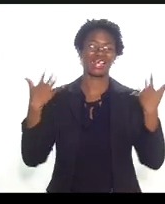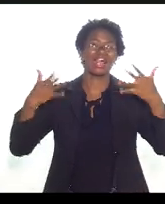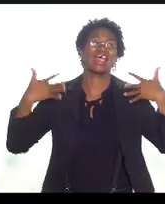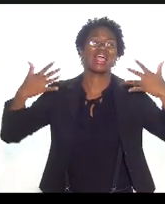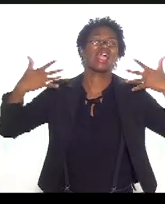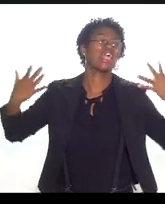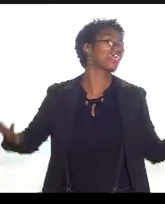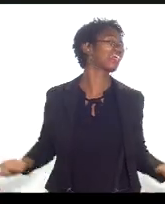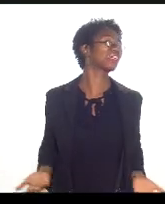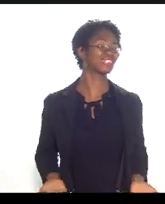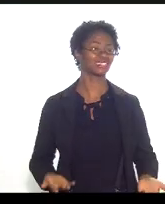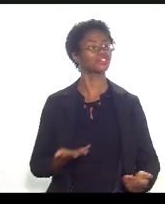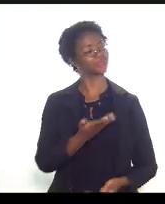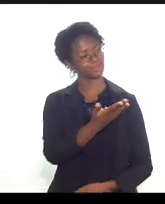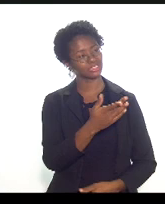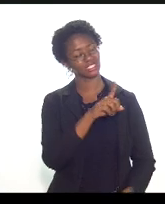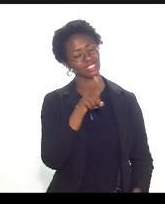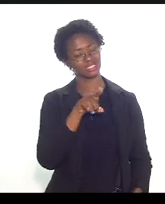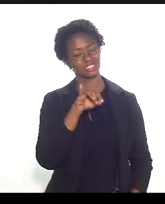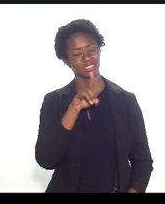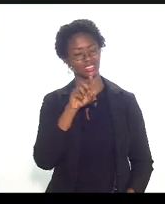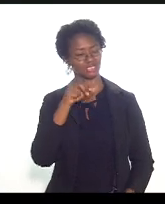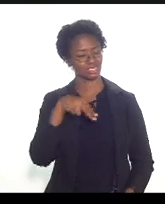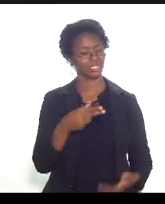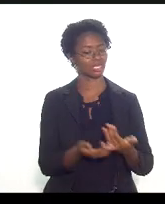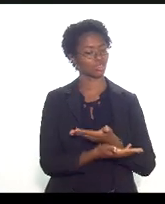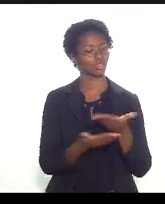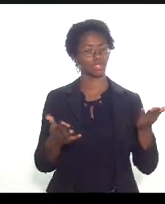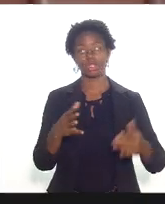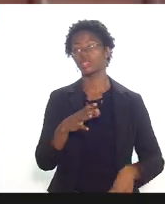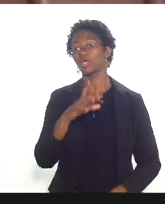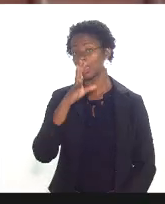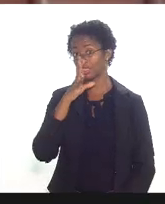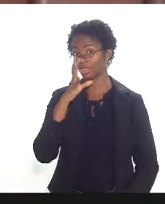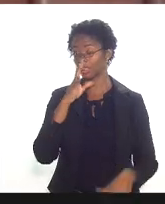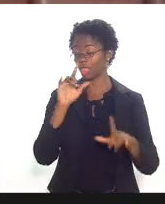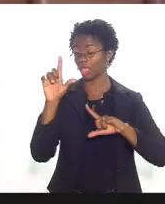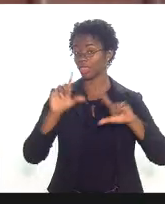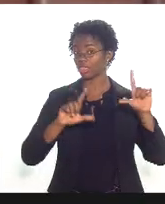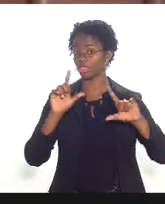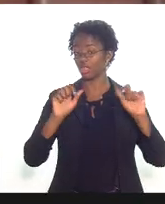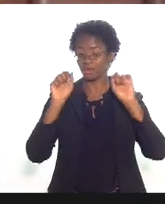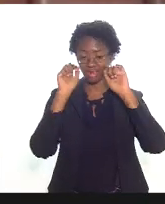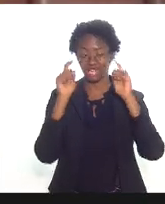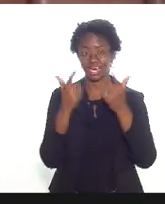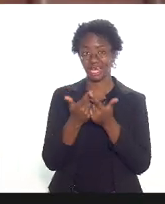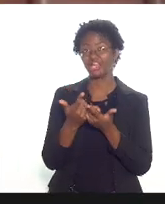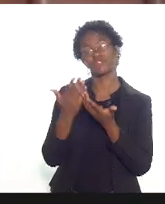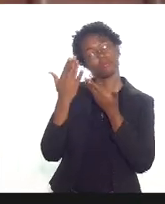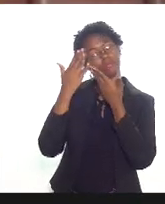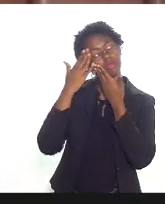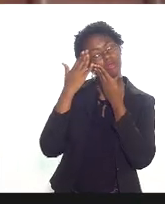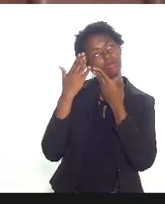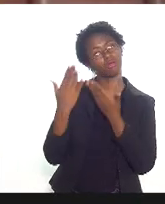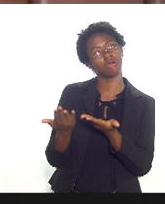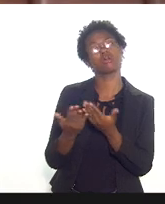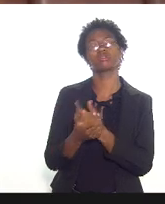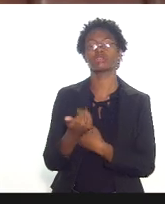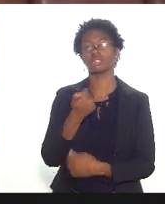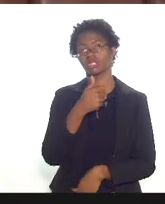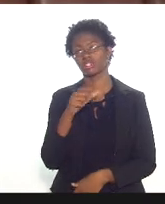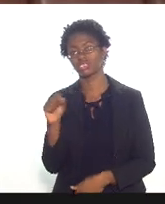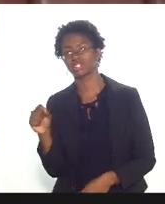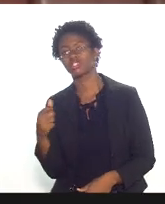Zeidan? A você também, a todos e todas, a TV Alerj, meu agradecimento, a nossa assessoria mais